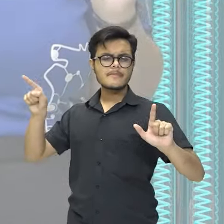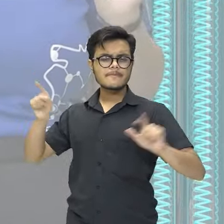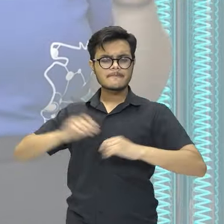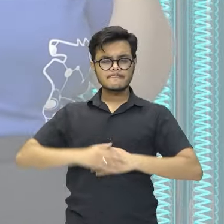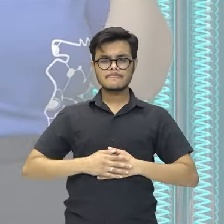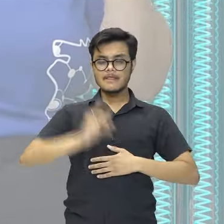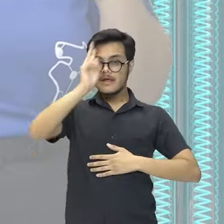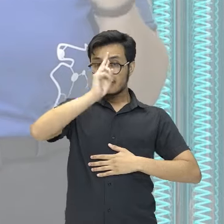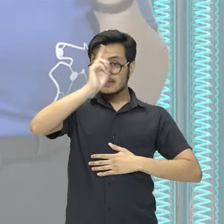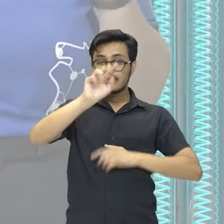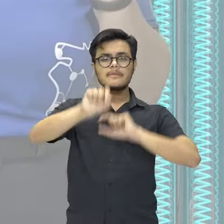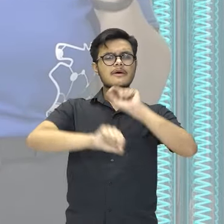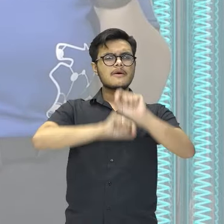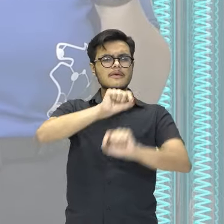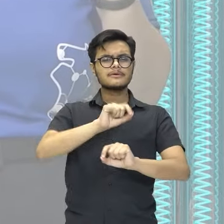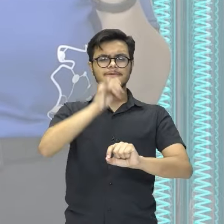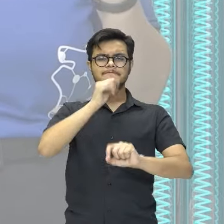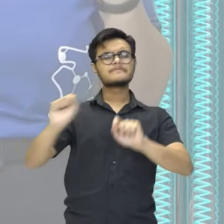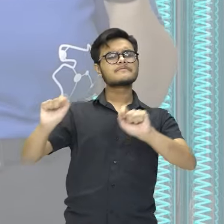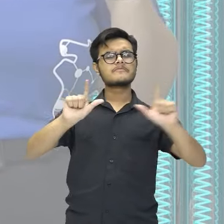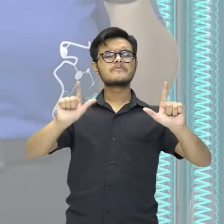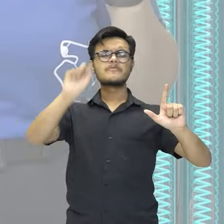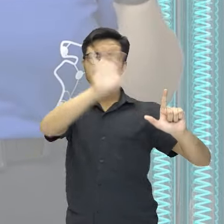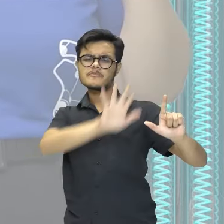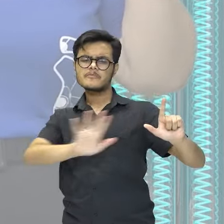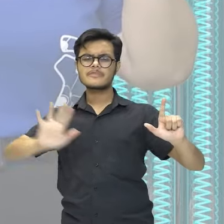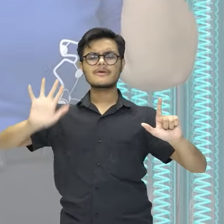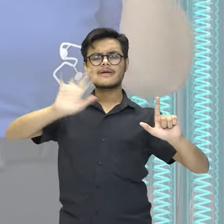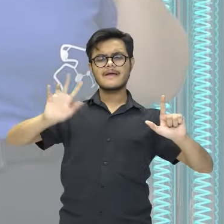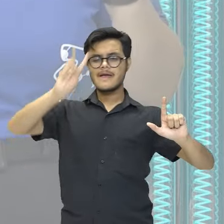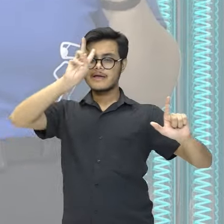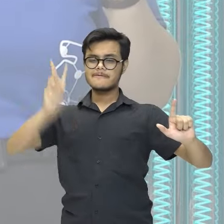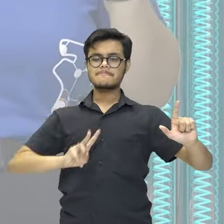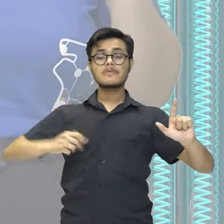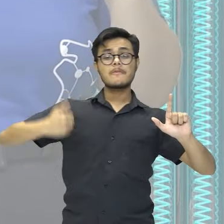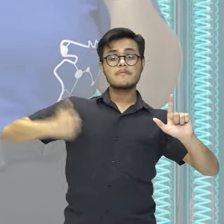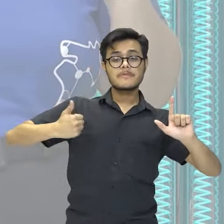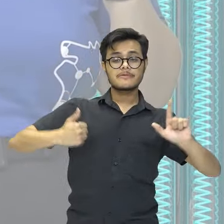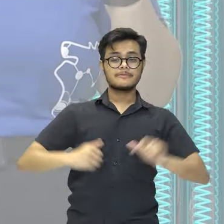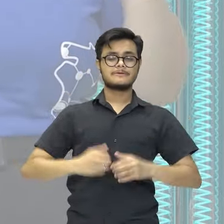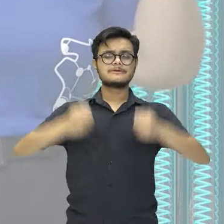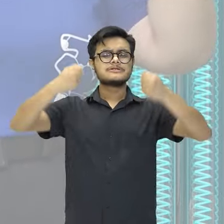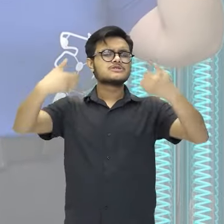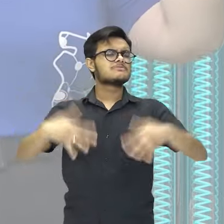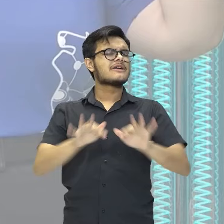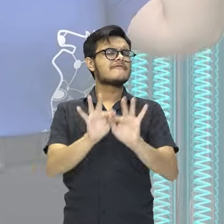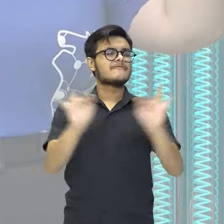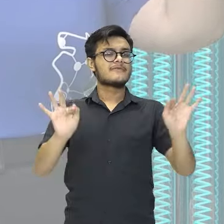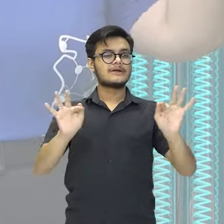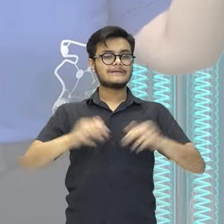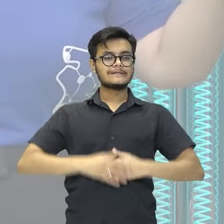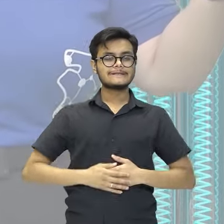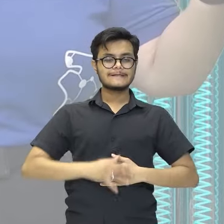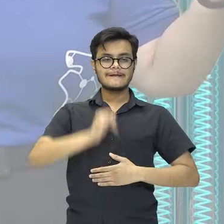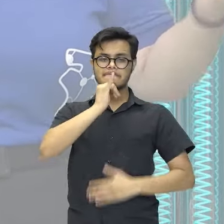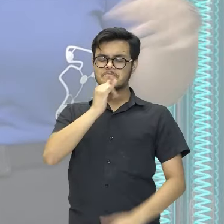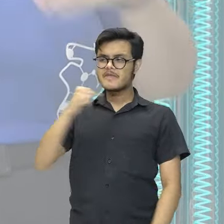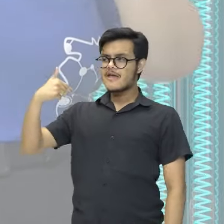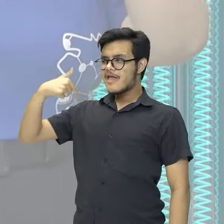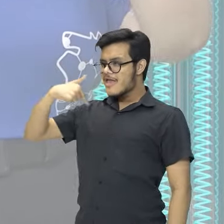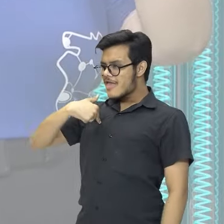rever o nosso primeiro quadrinho da história não é Olhem só o que diz esse primeiro quadrinho eu sou muito